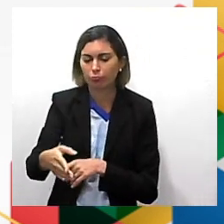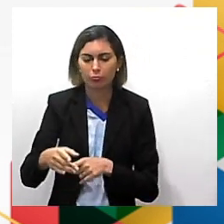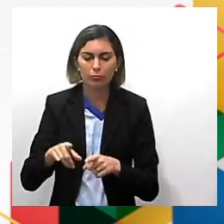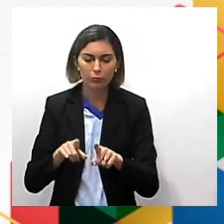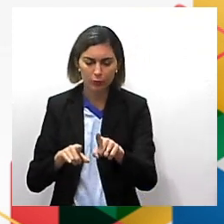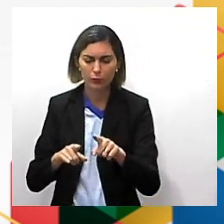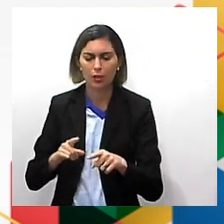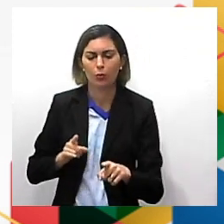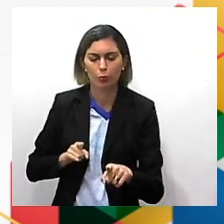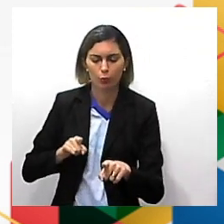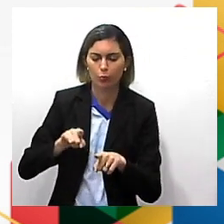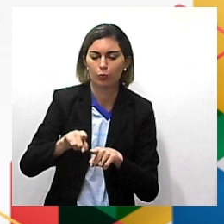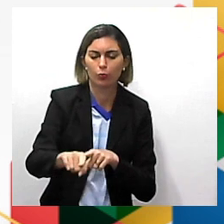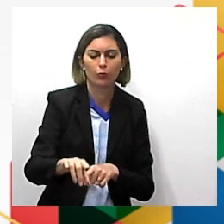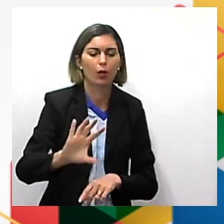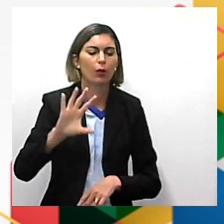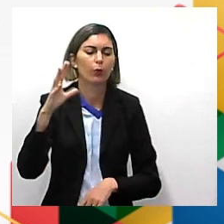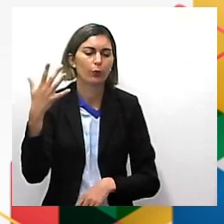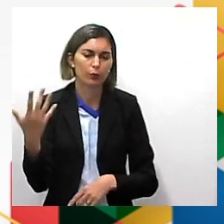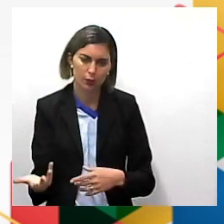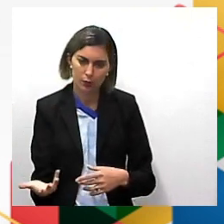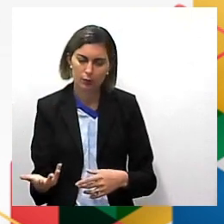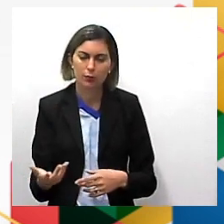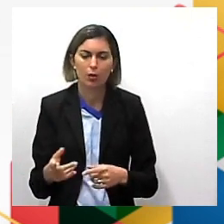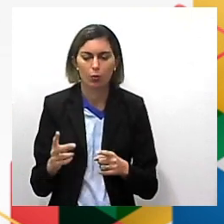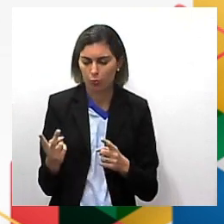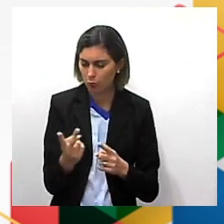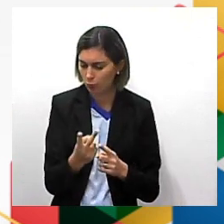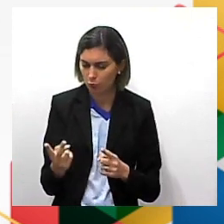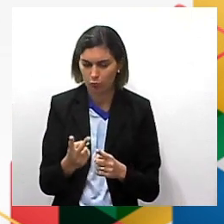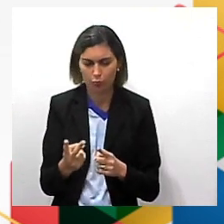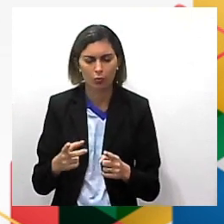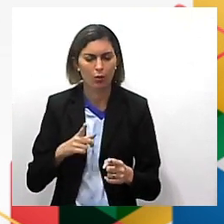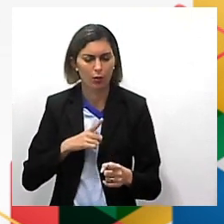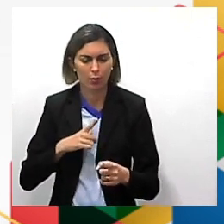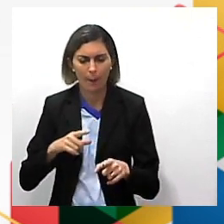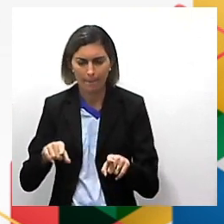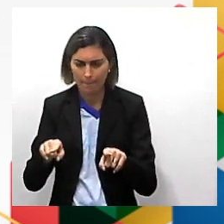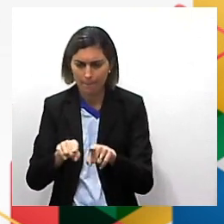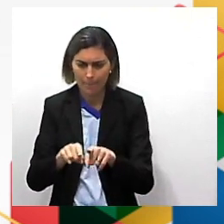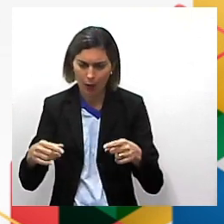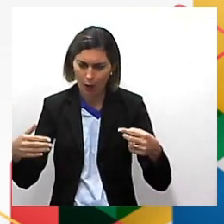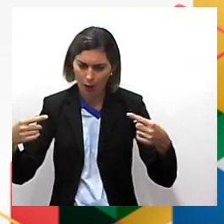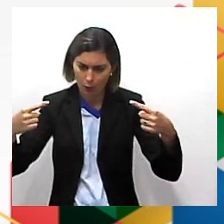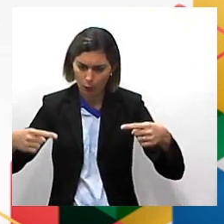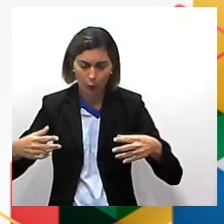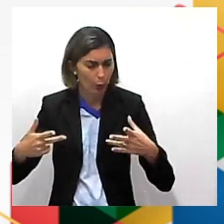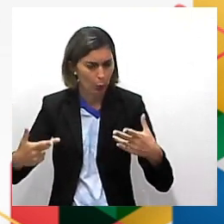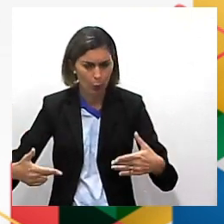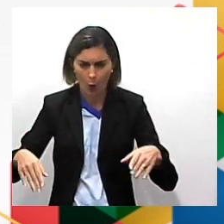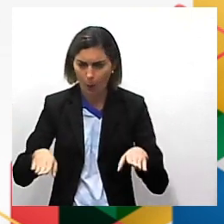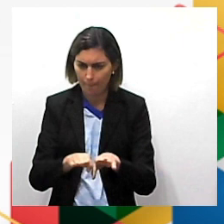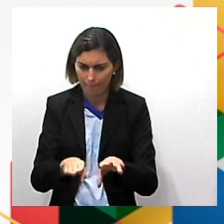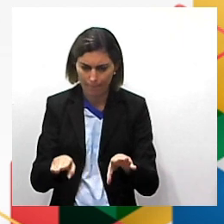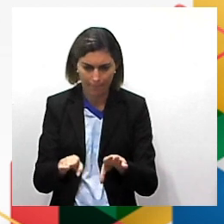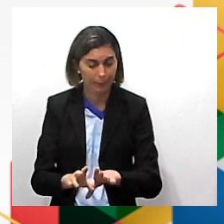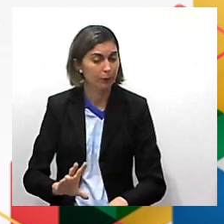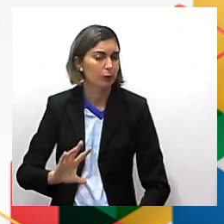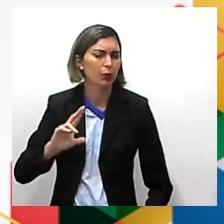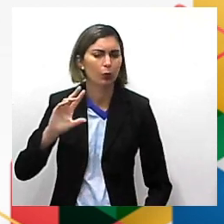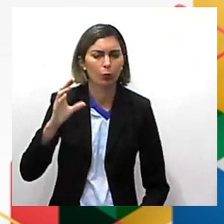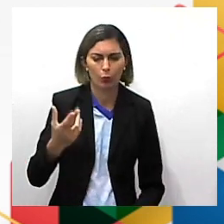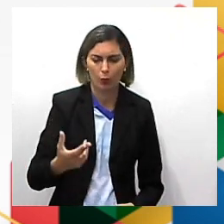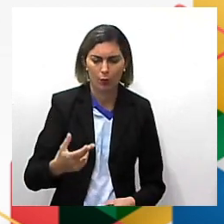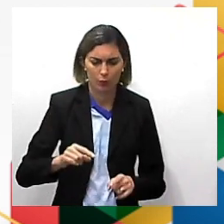A ultrapassagem vai acontecer quando os dois tiverem a mesma posição. E isso acontece quando